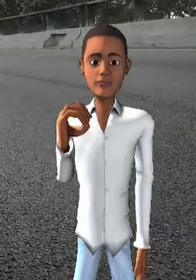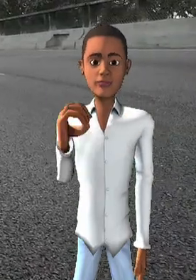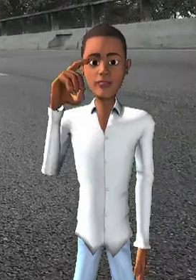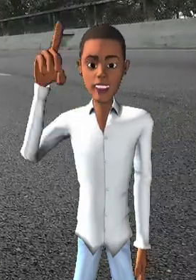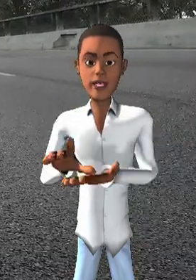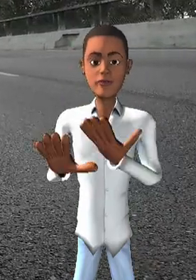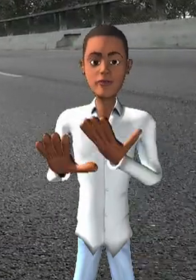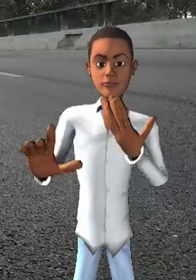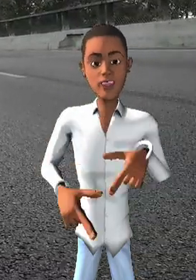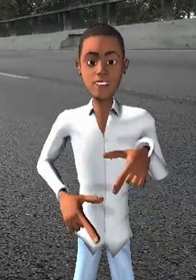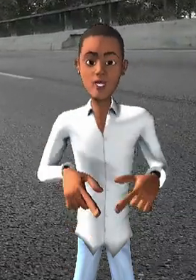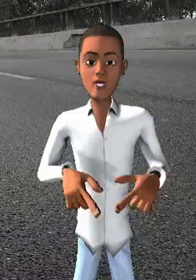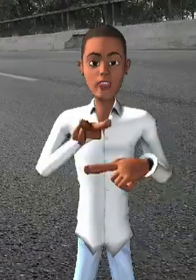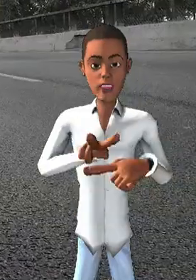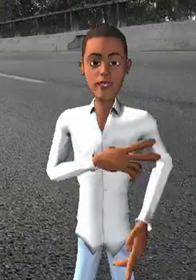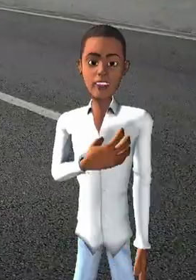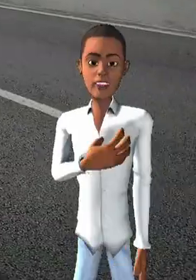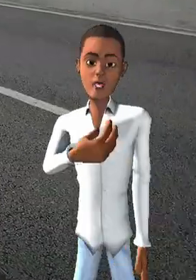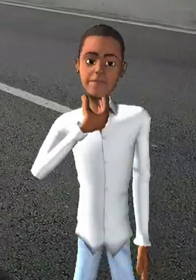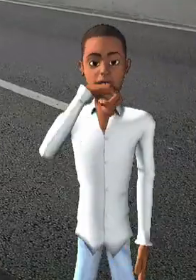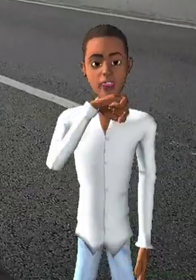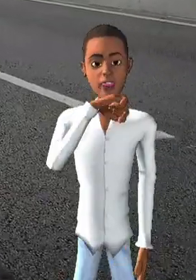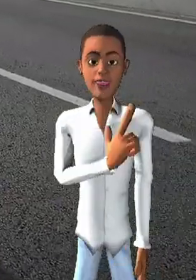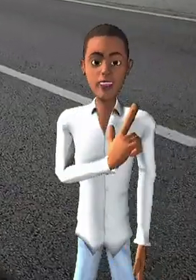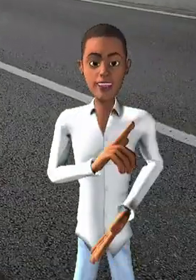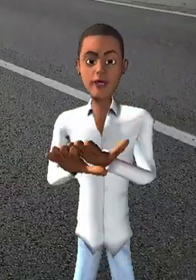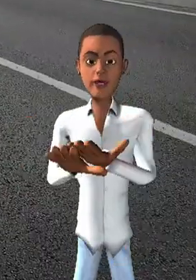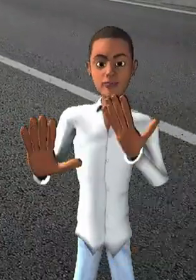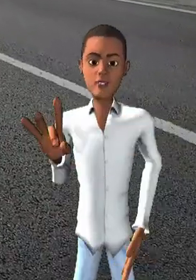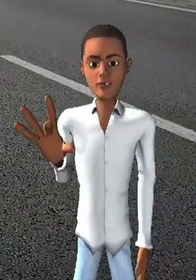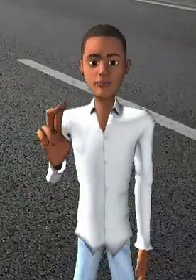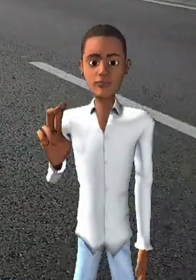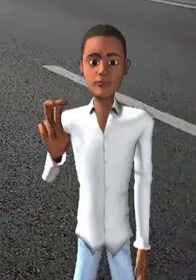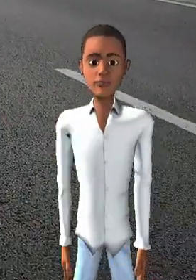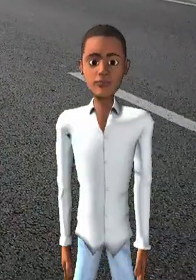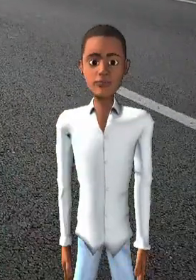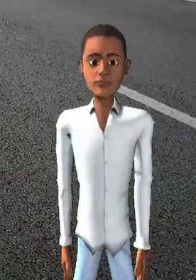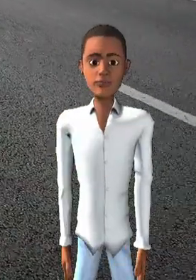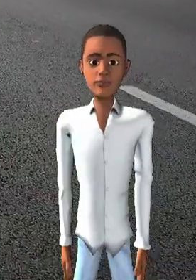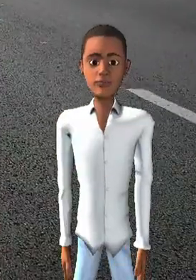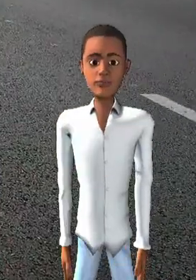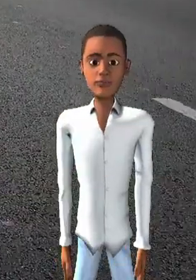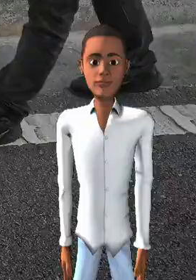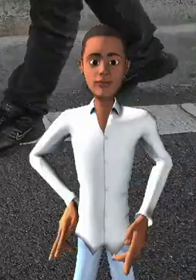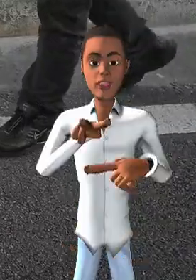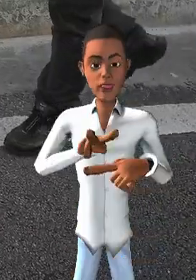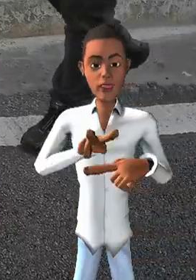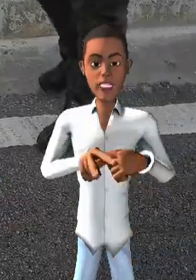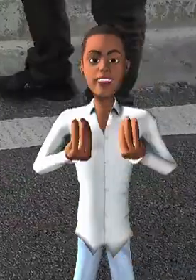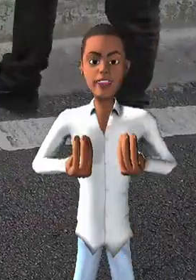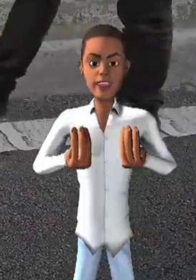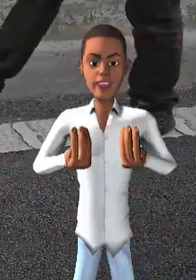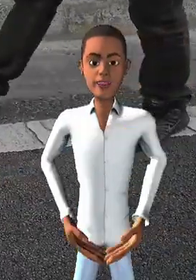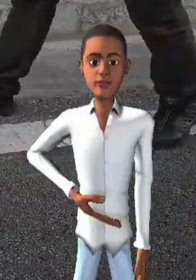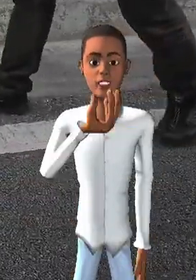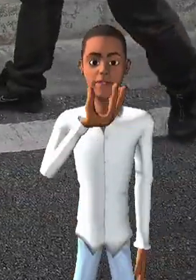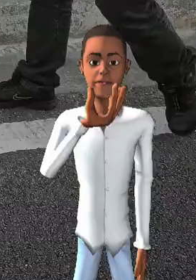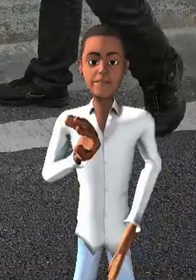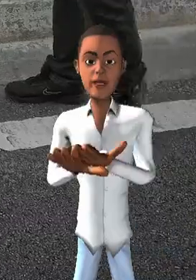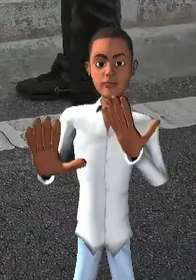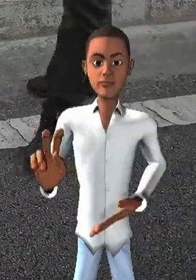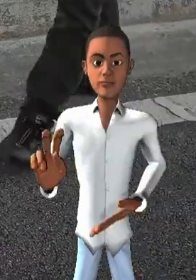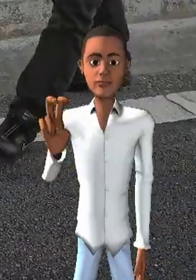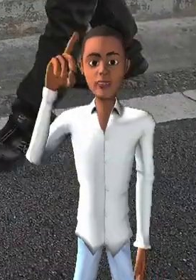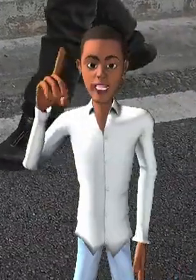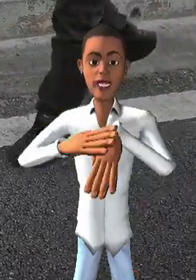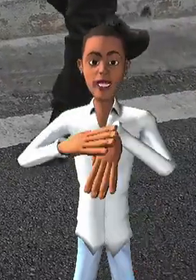licença maternidade de 180 dias e eu concedo 5 dias de licença paternidade para um pai, de que cuidado eu estou falando, né? O que eu espero